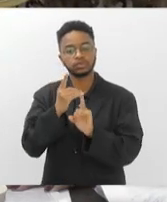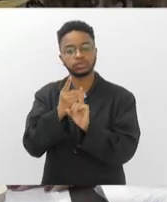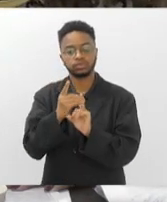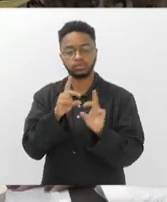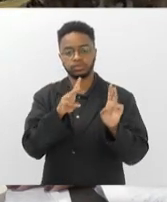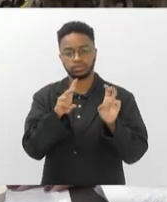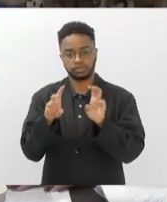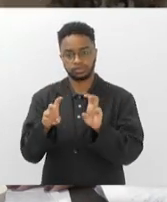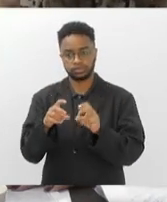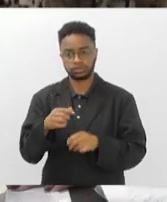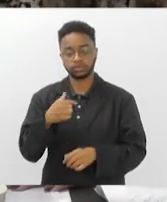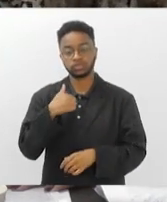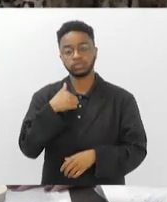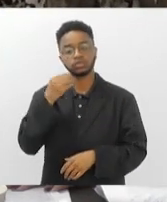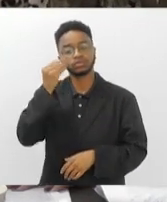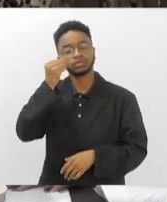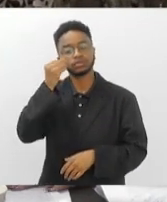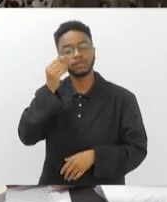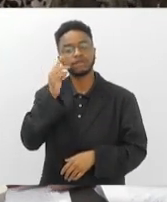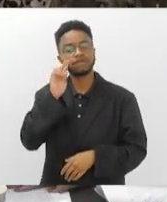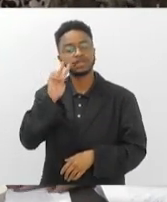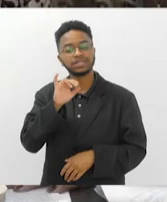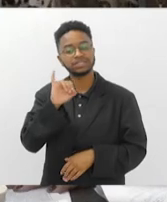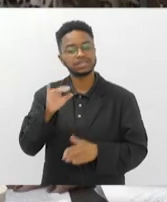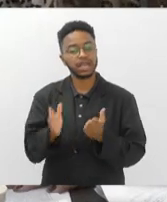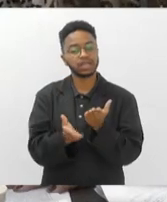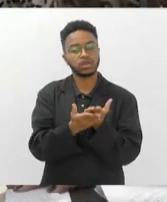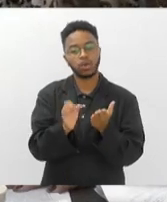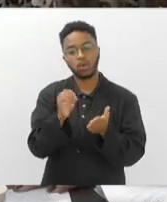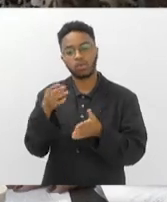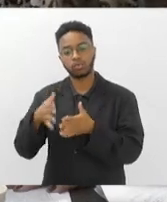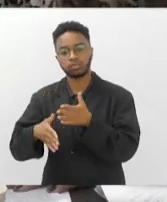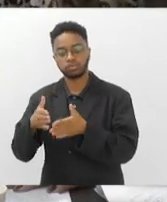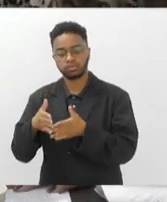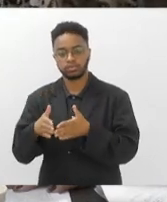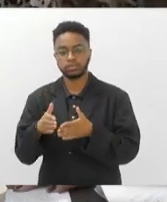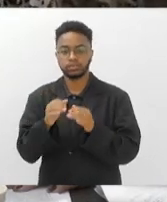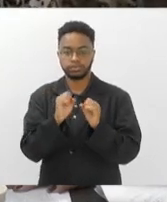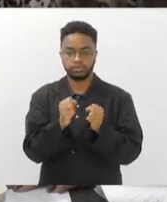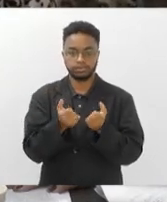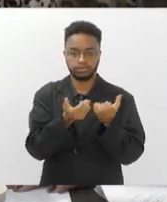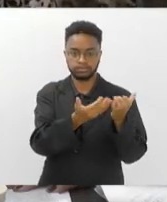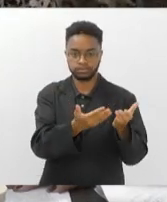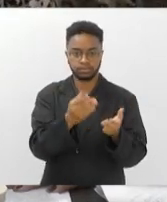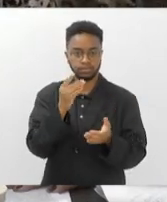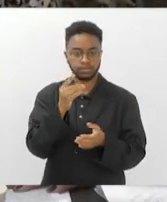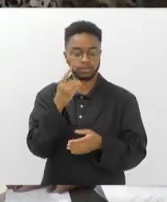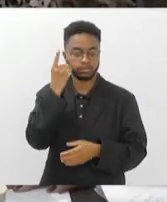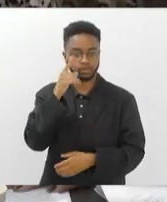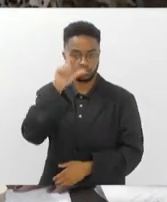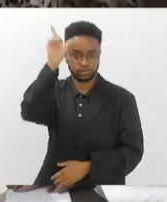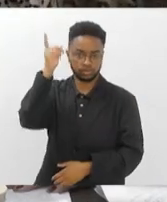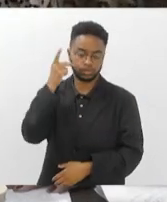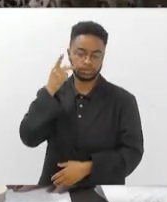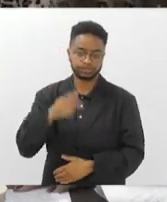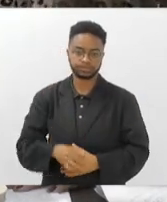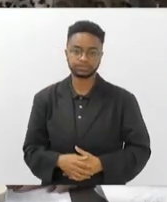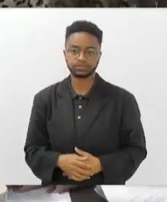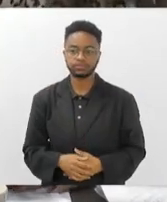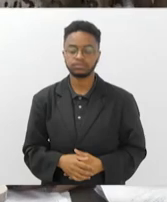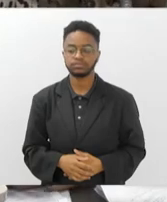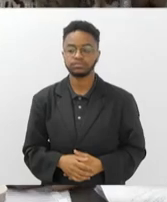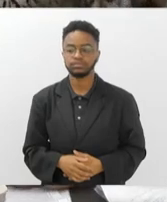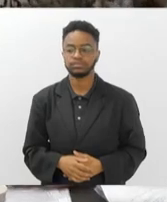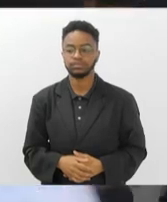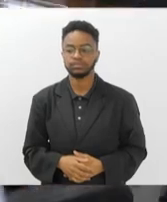ver se é anexação ou prejudicabilidade. Concedido o pedido de vista, então, ao deputado Luiz Paulo. Presidente. Pois não.